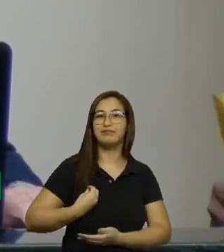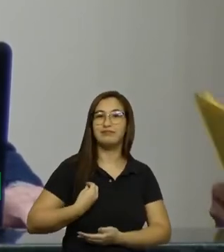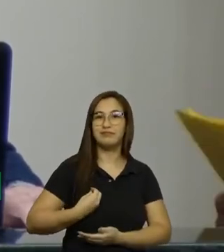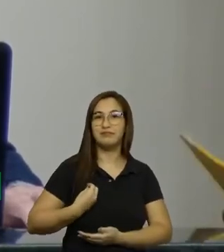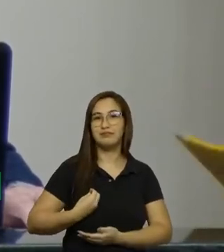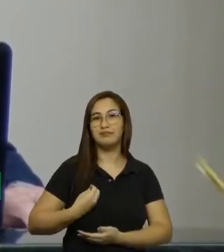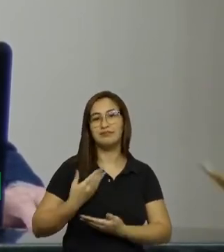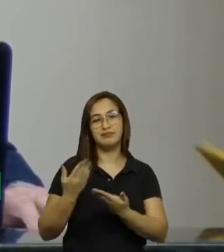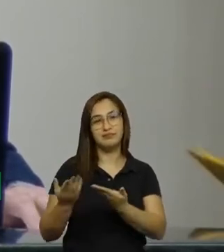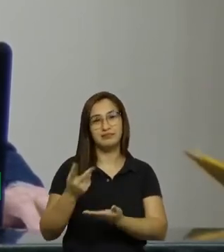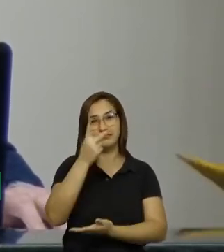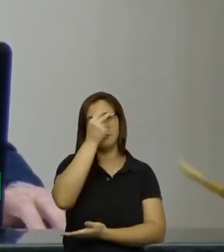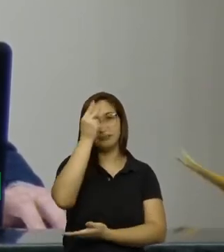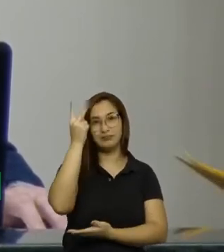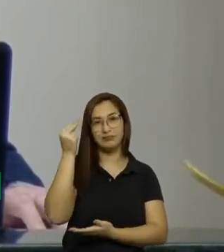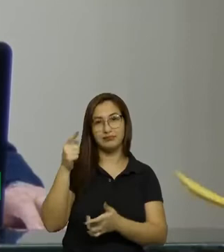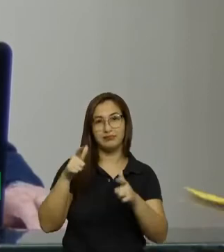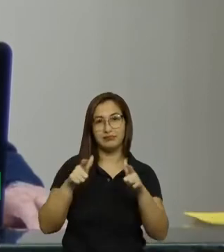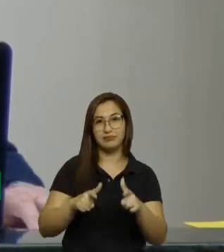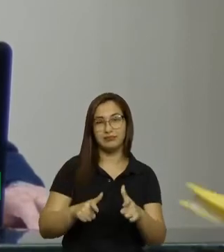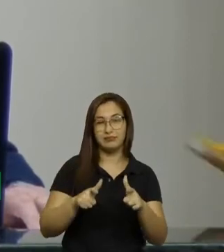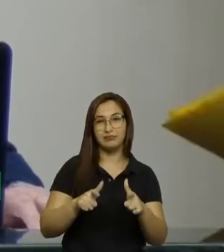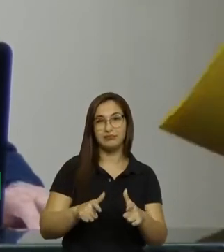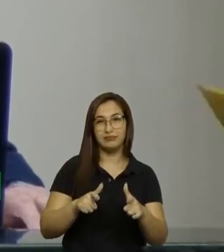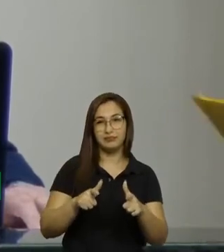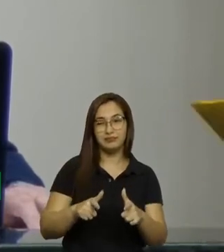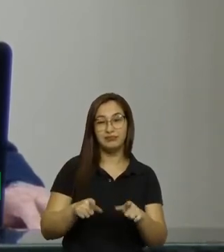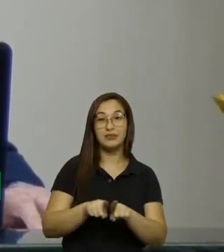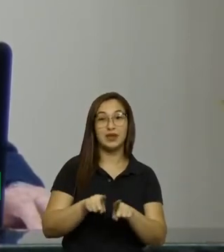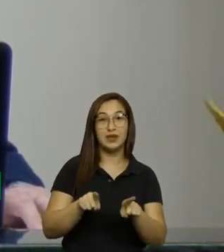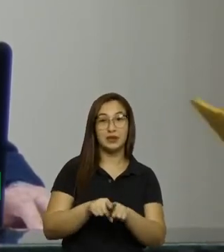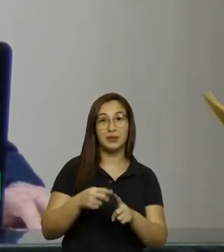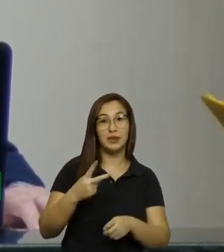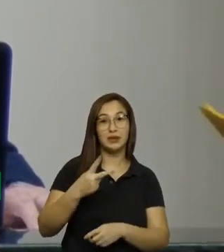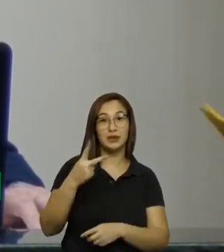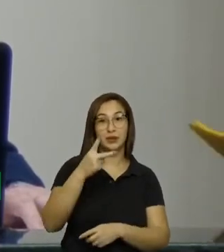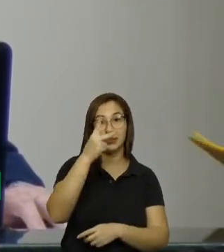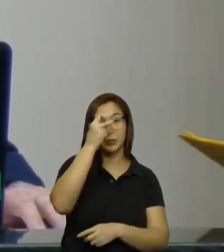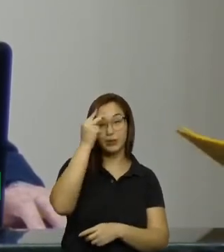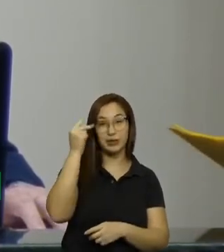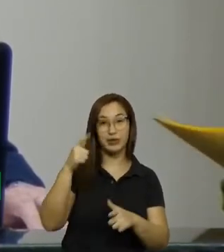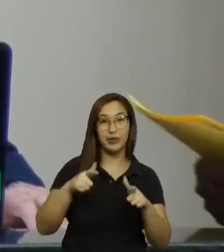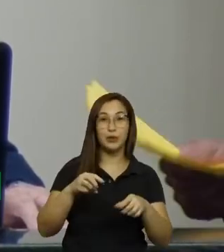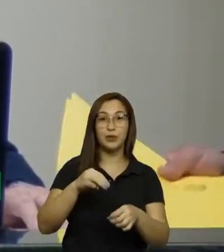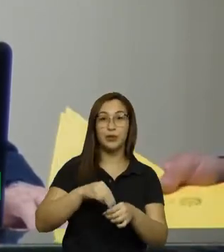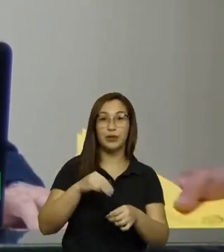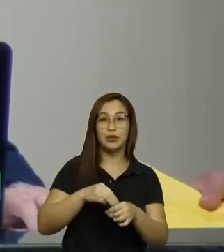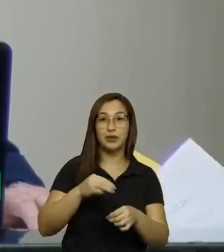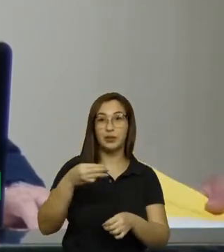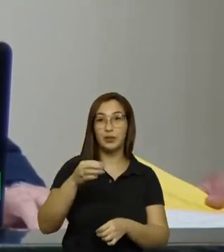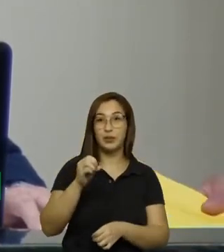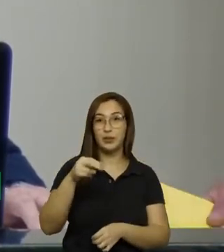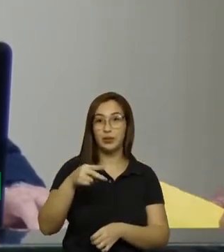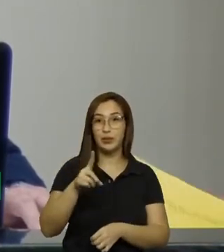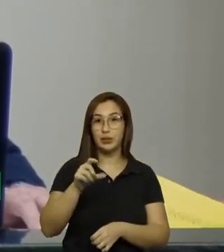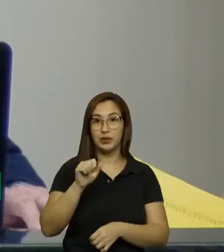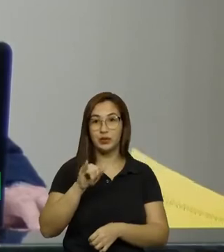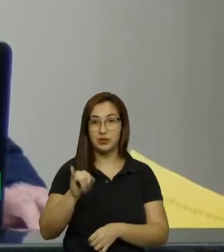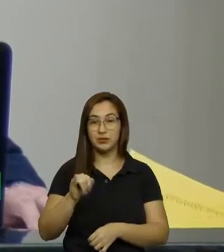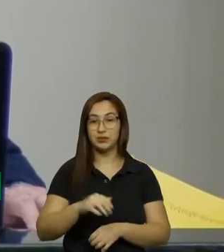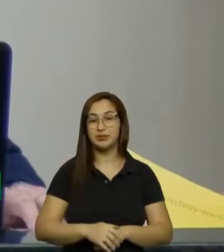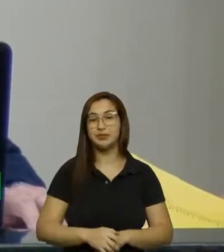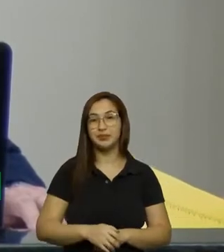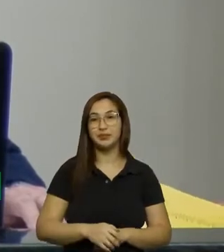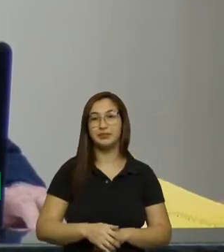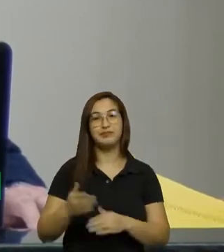do prefeito Dile, do vice-prefeito Negro, do município de Mondaí. Com a palavra, o